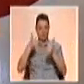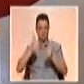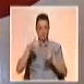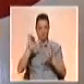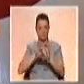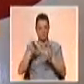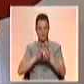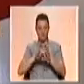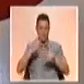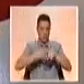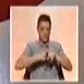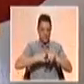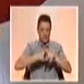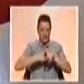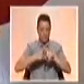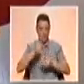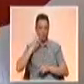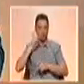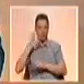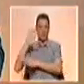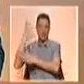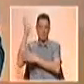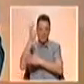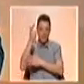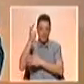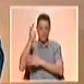Paula? O incentivo é proteger o ambiente.